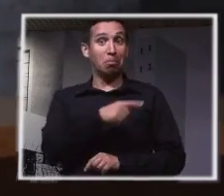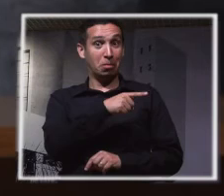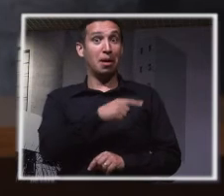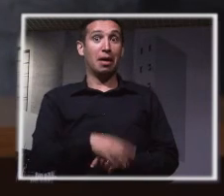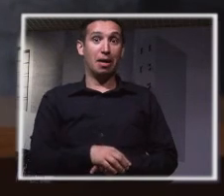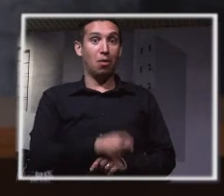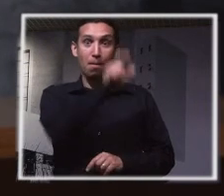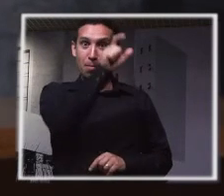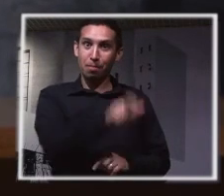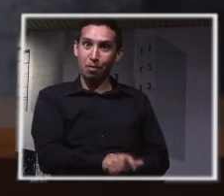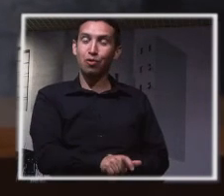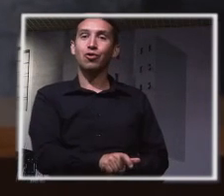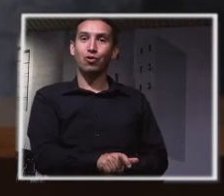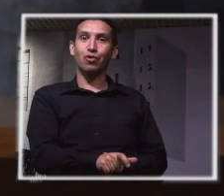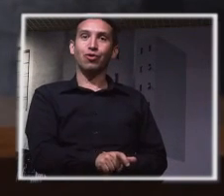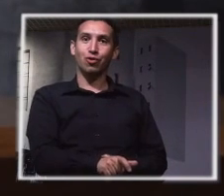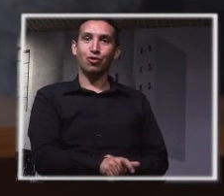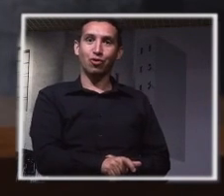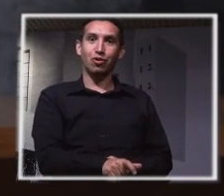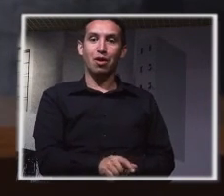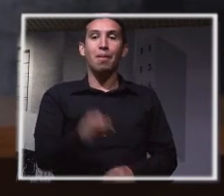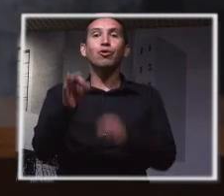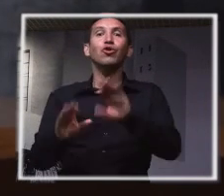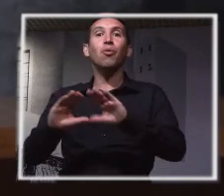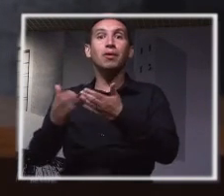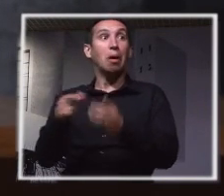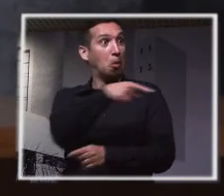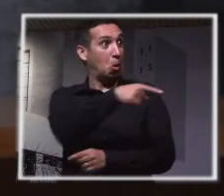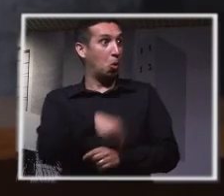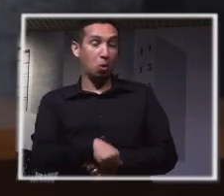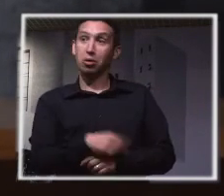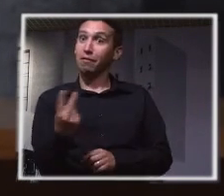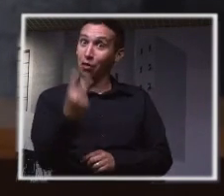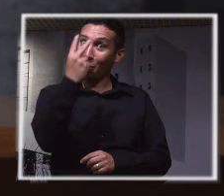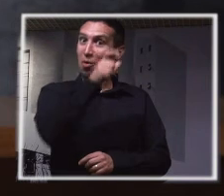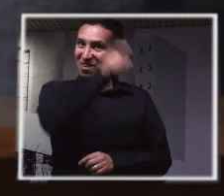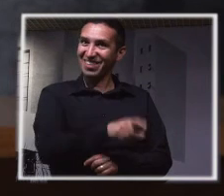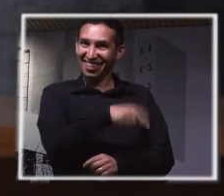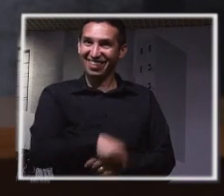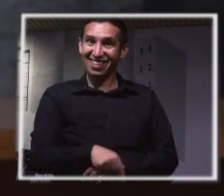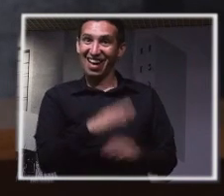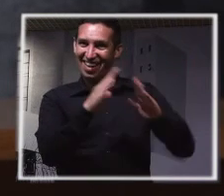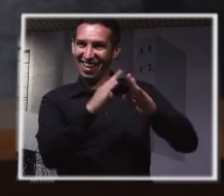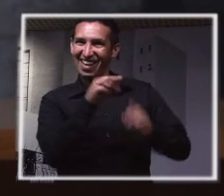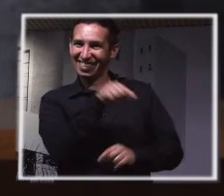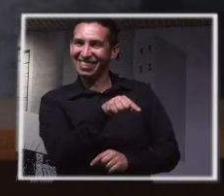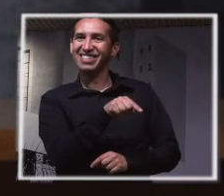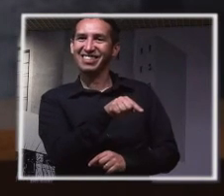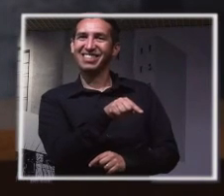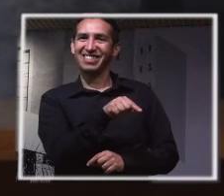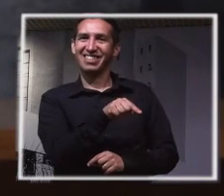emblemática para a justiça comunitária. Essa casa pode